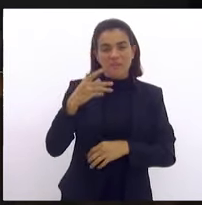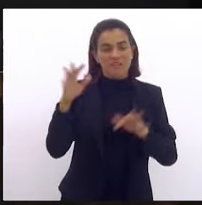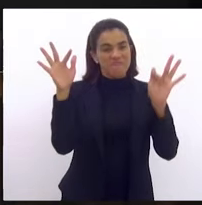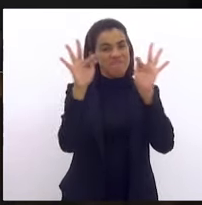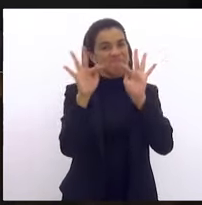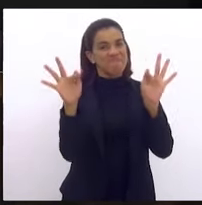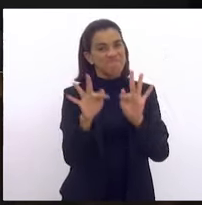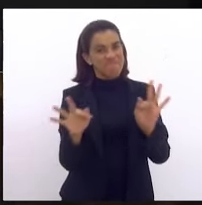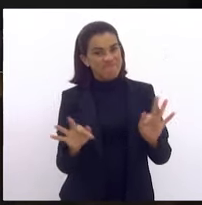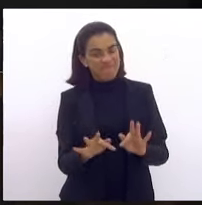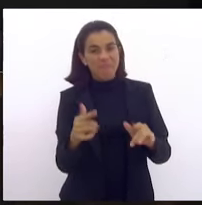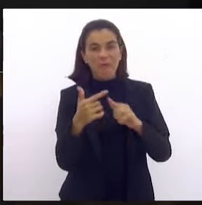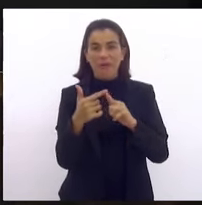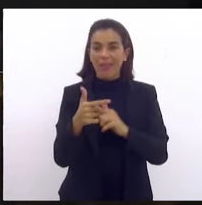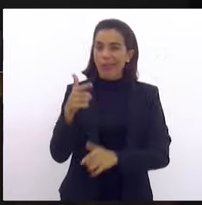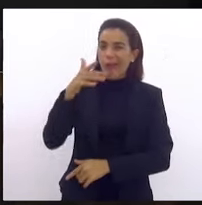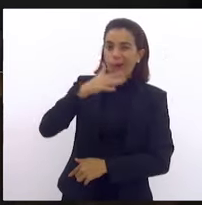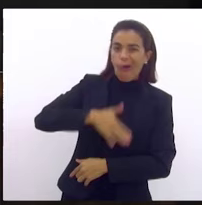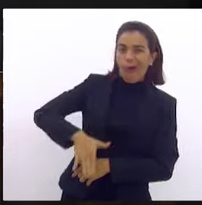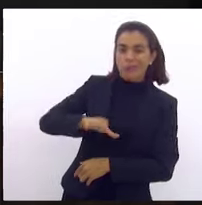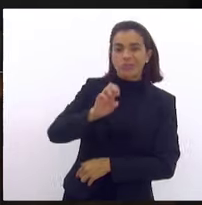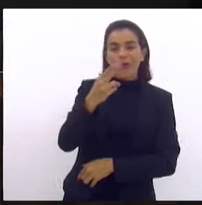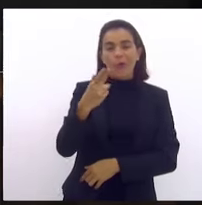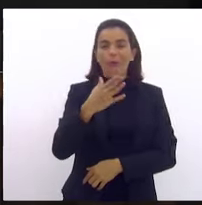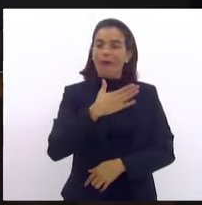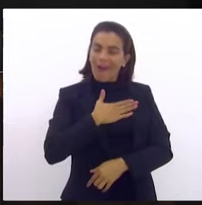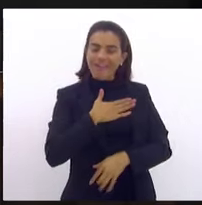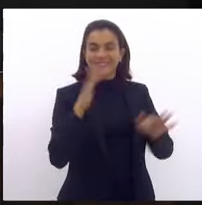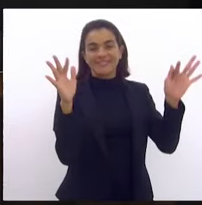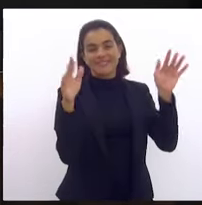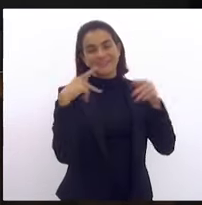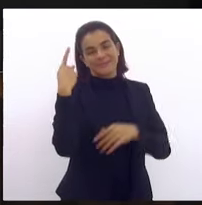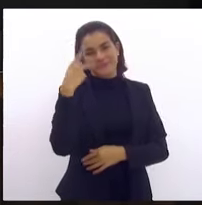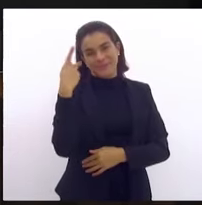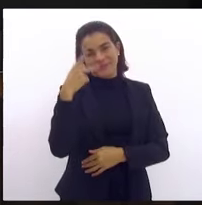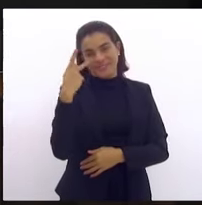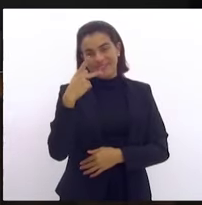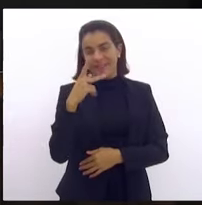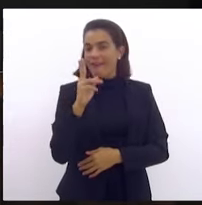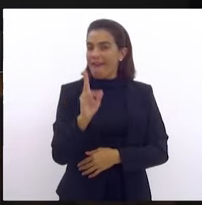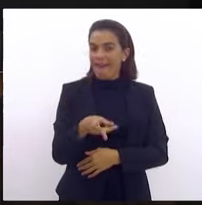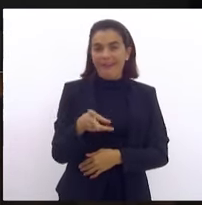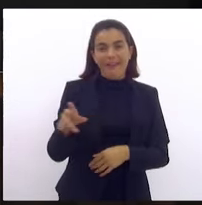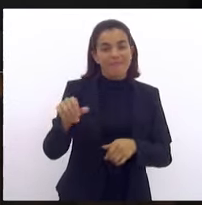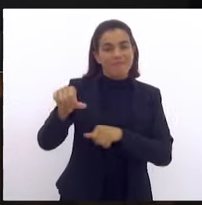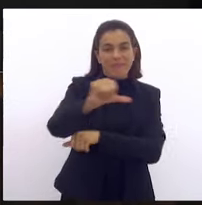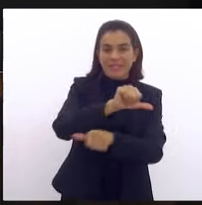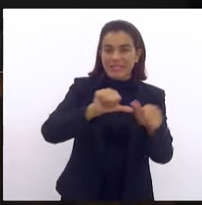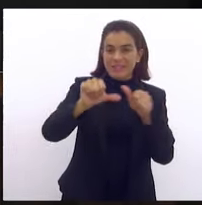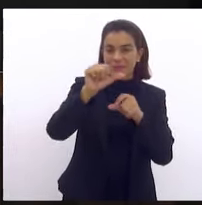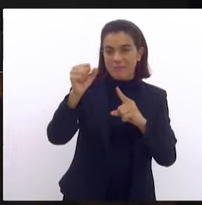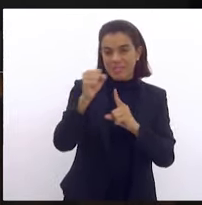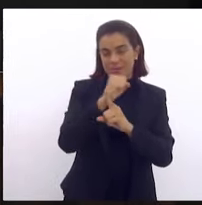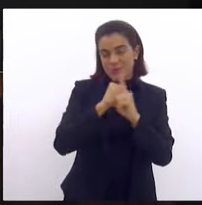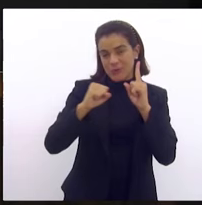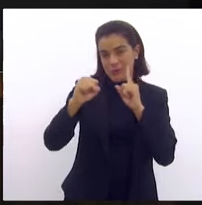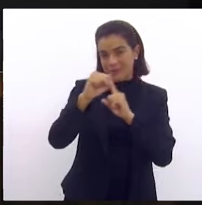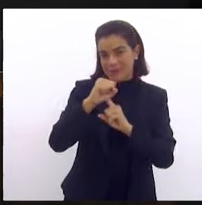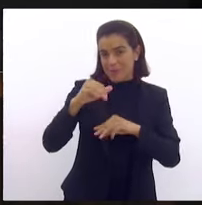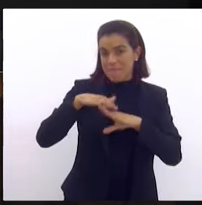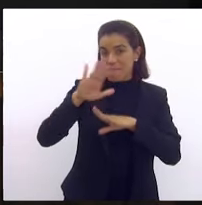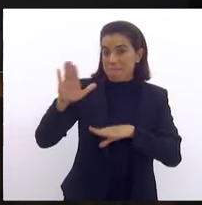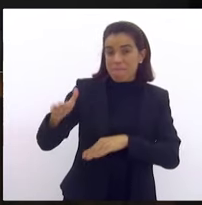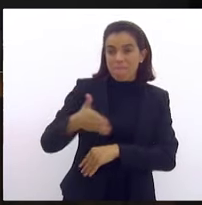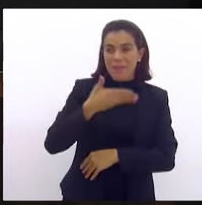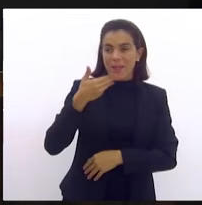realmente, gostem ou não de política, né, querida amiga Carla, a política ainda é o meio de transformação social mais eficiente que existe no